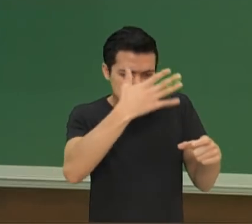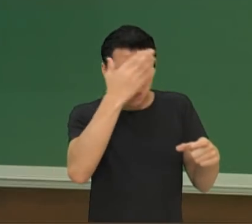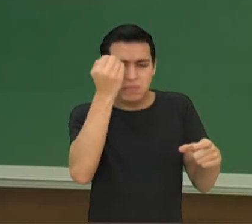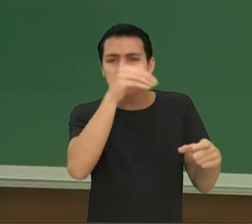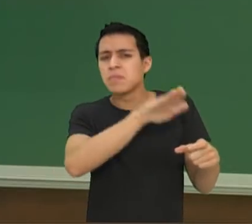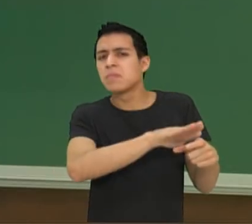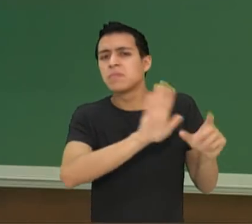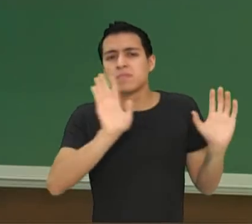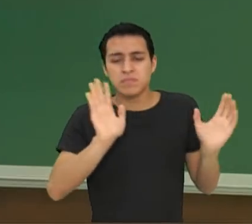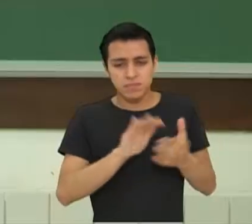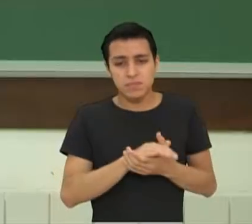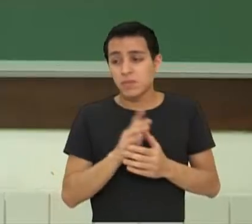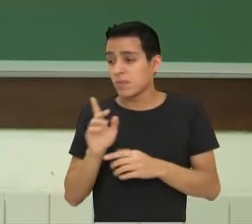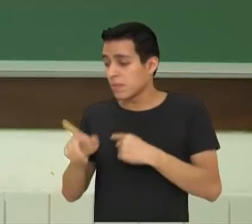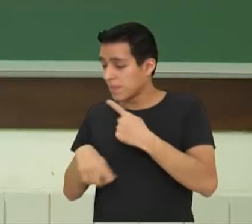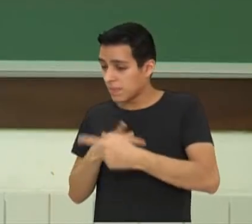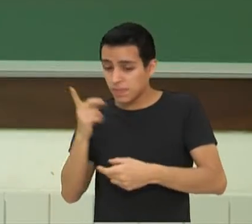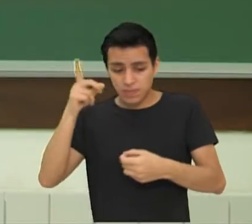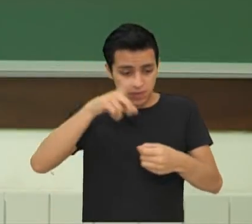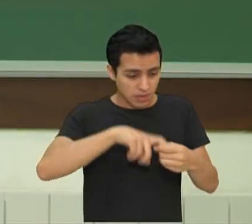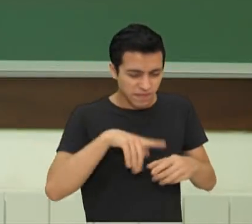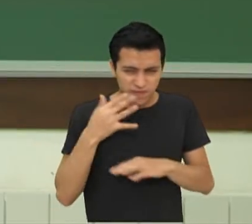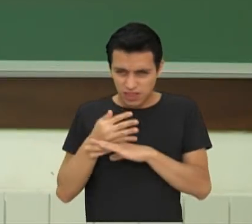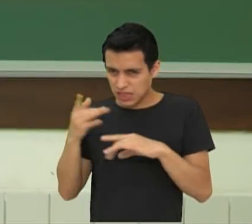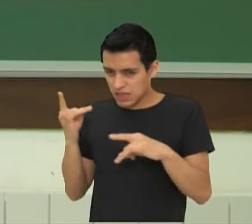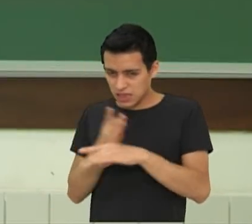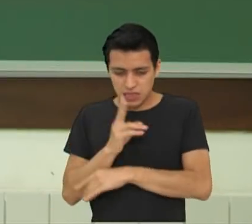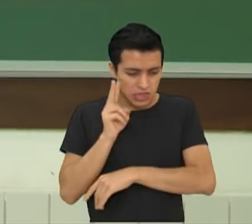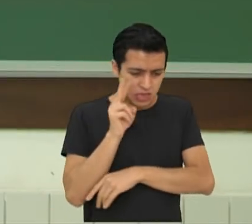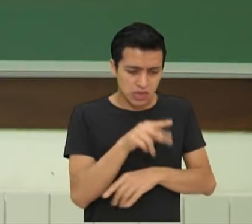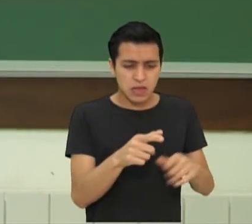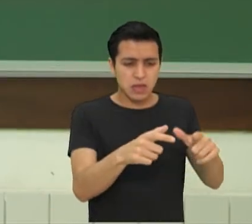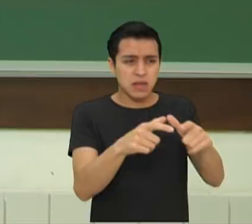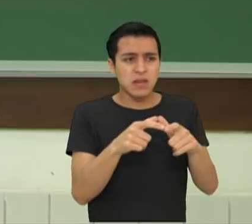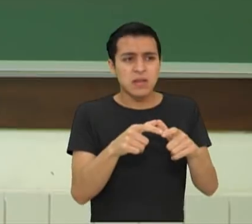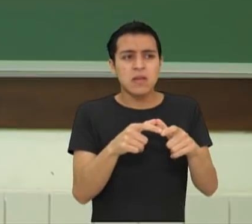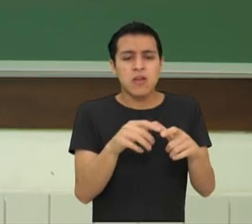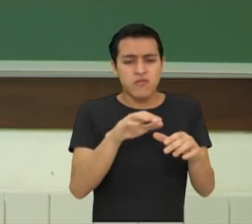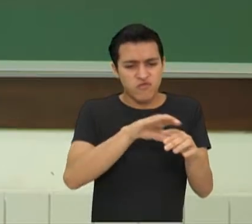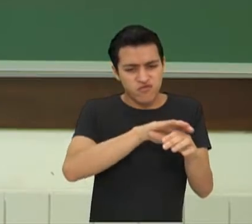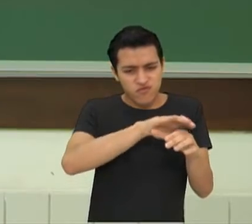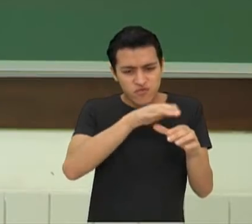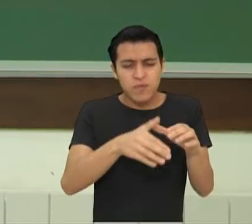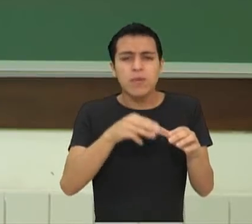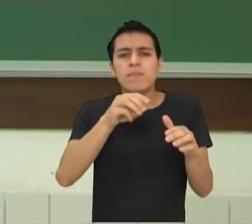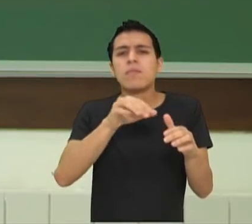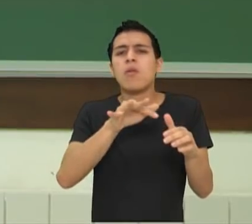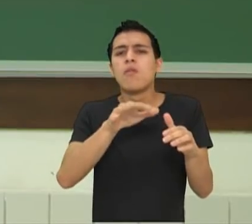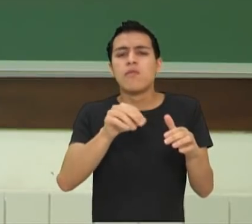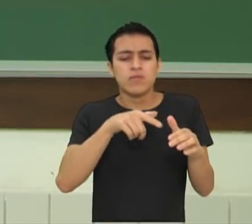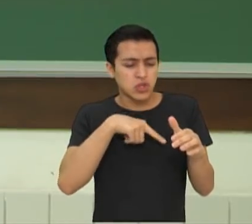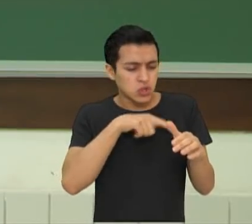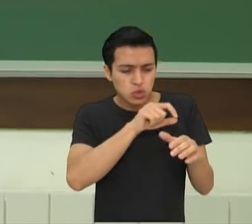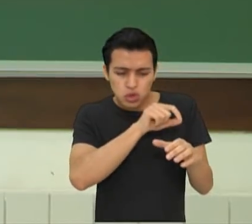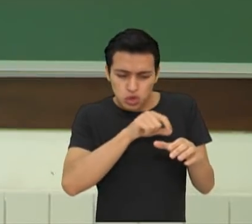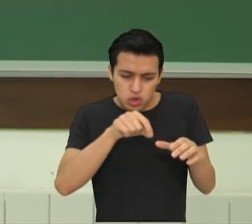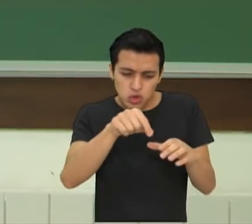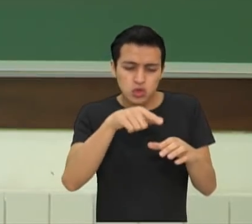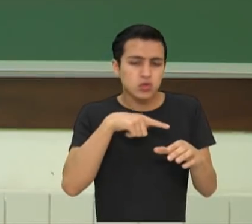esqueceu lá em cima. Quando ele voltou, ele olhou esse vidrinho, estava todo mofado, tinha mofo,